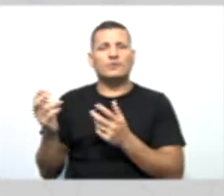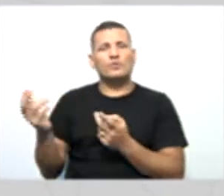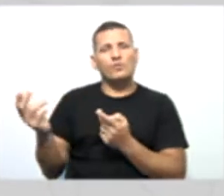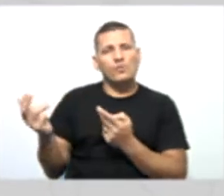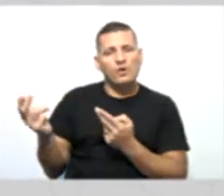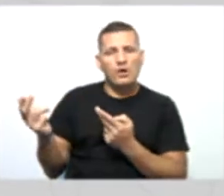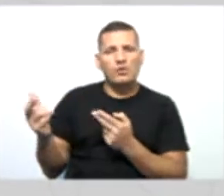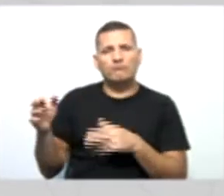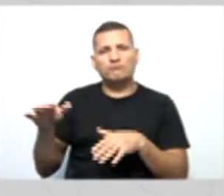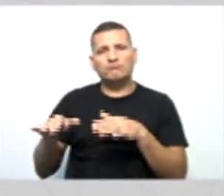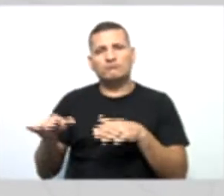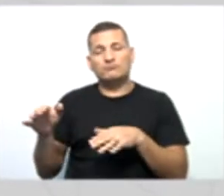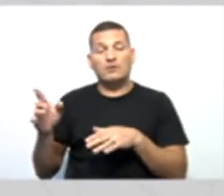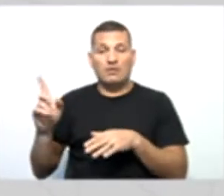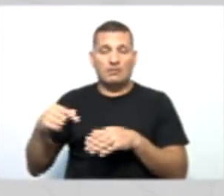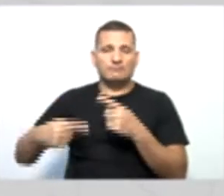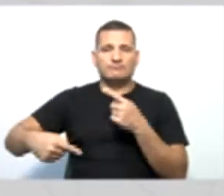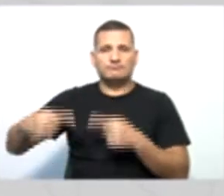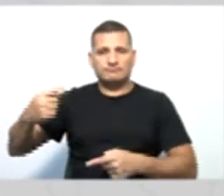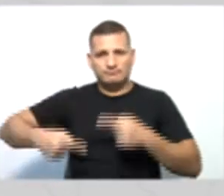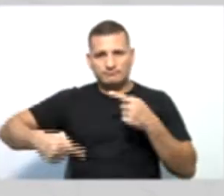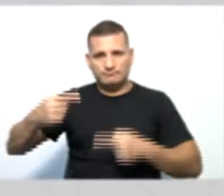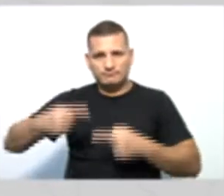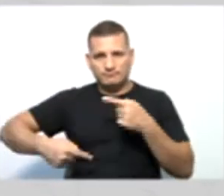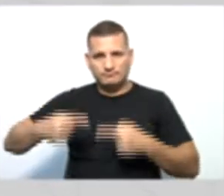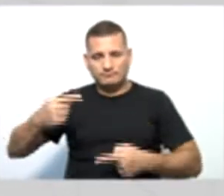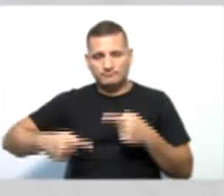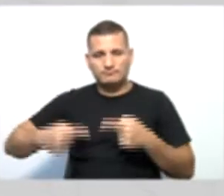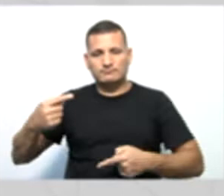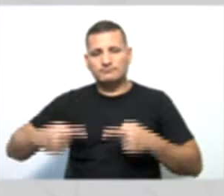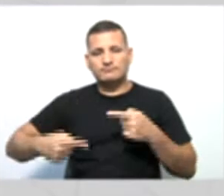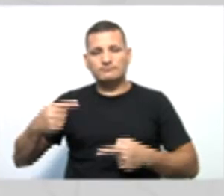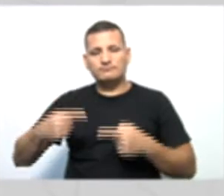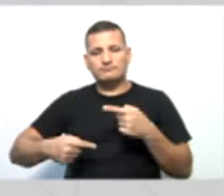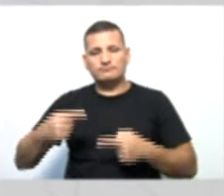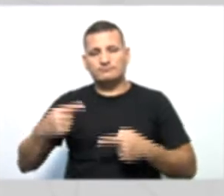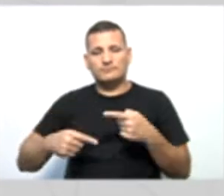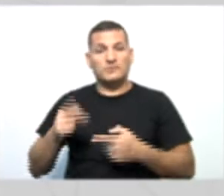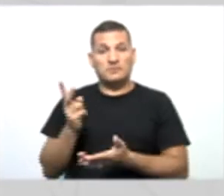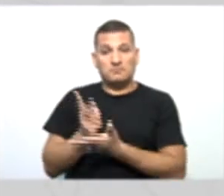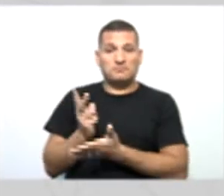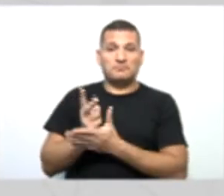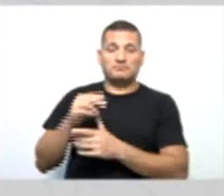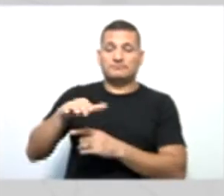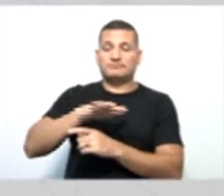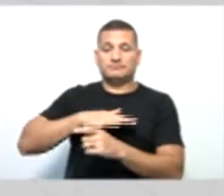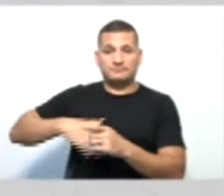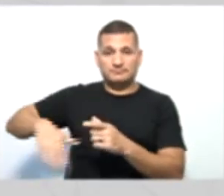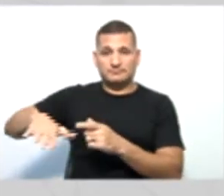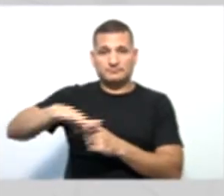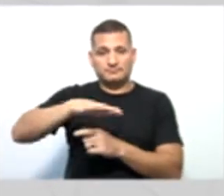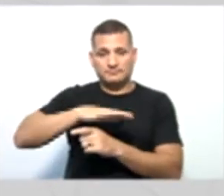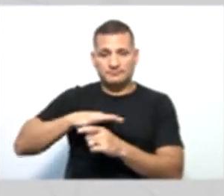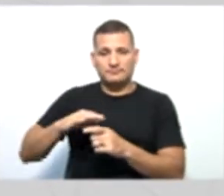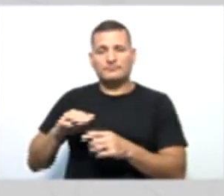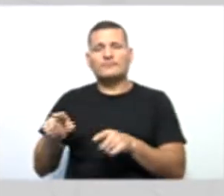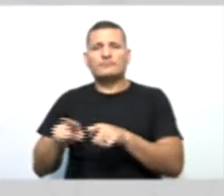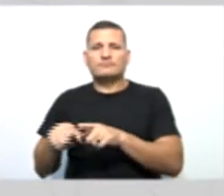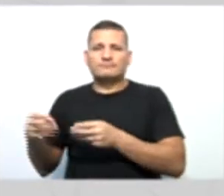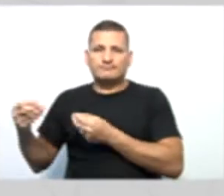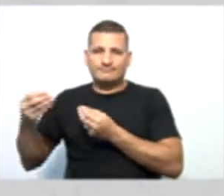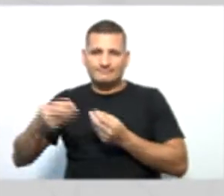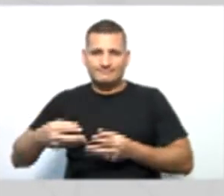você vende, eles são seus concorrentes e estão ali localizados na mesma região. Os fornecedores